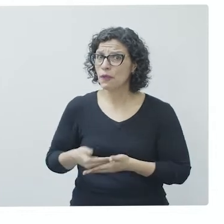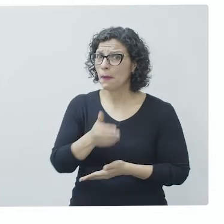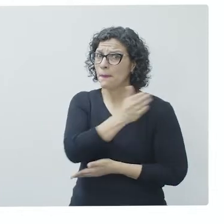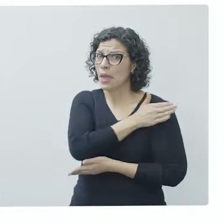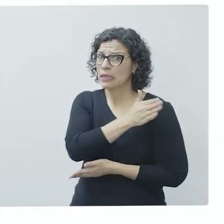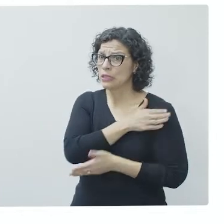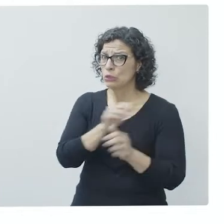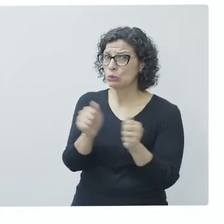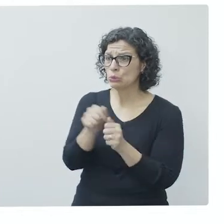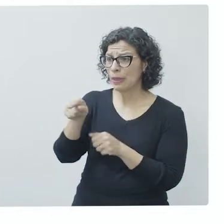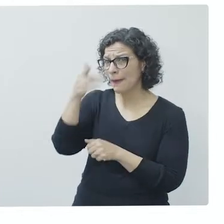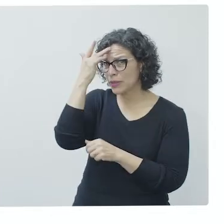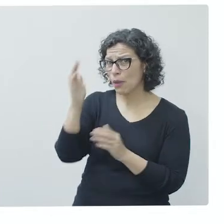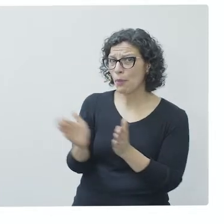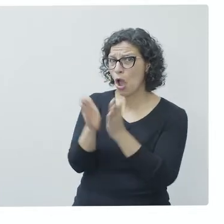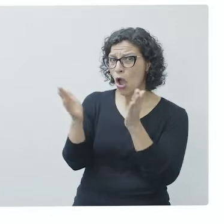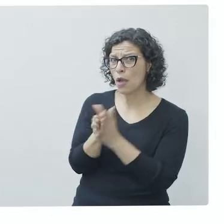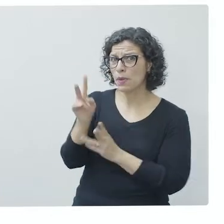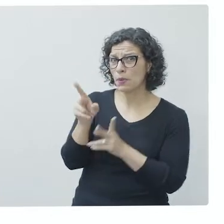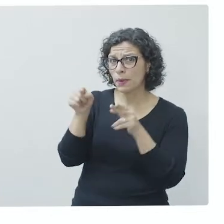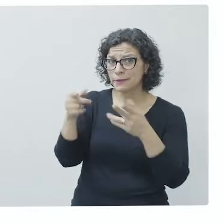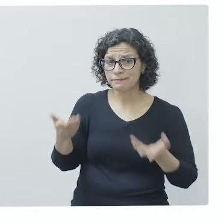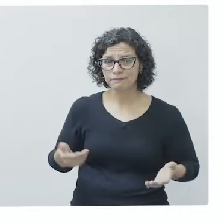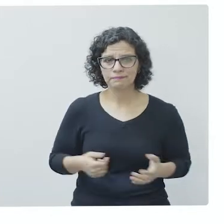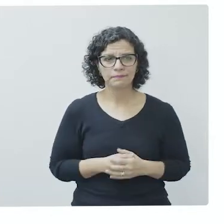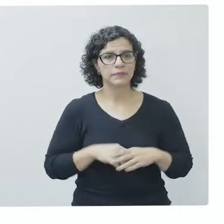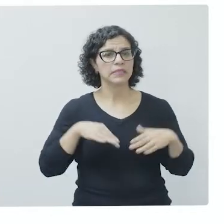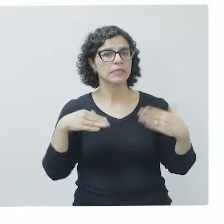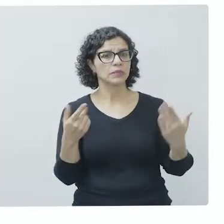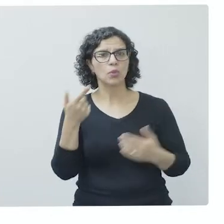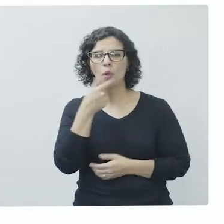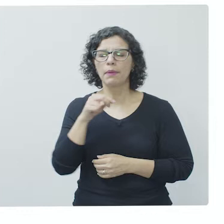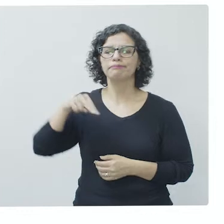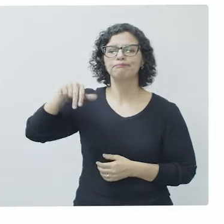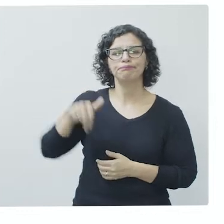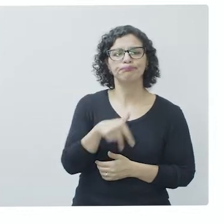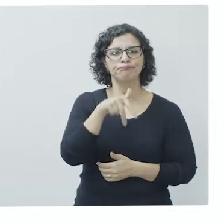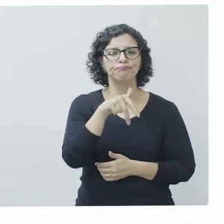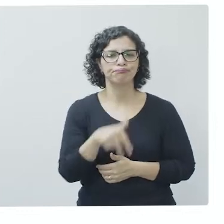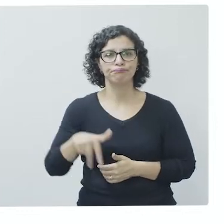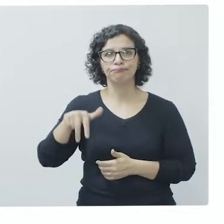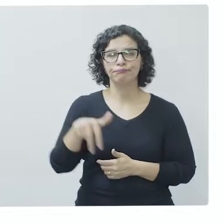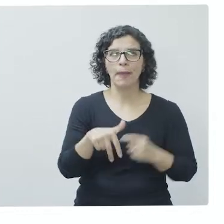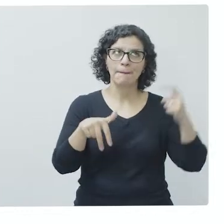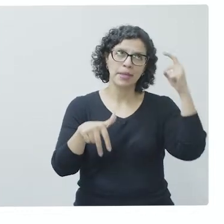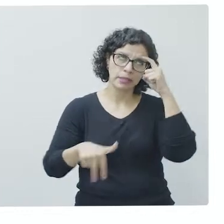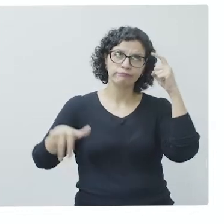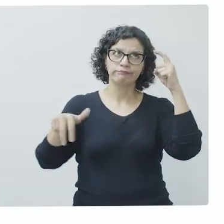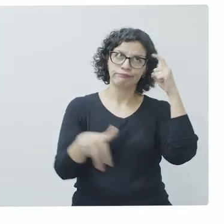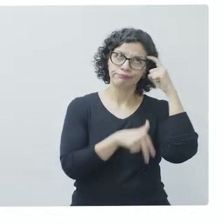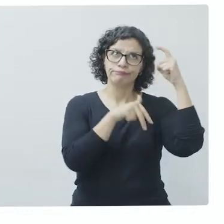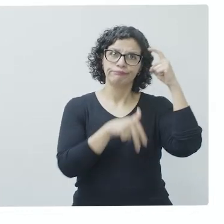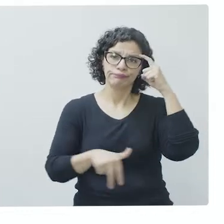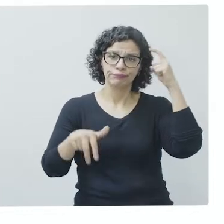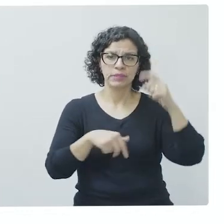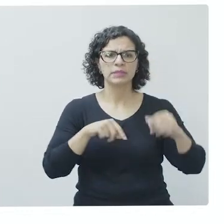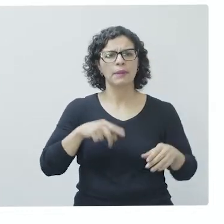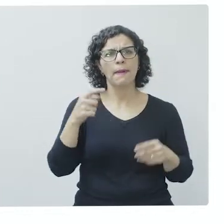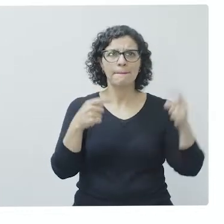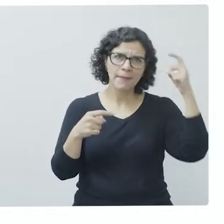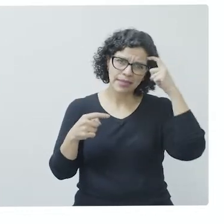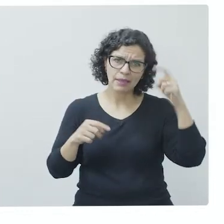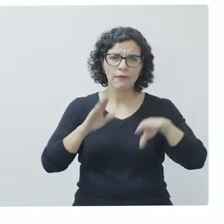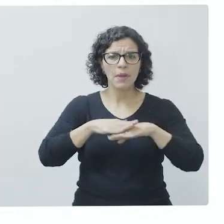ser compadre de um pé rapado como ele? E lá se foi o homem andando e pensando, e quanto